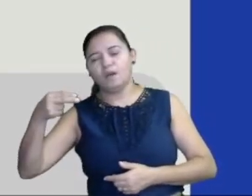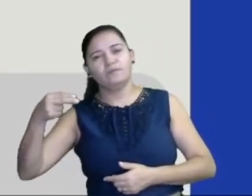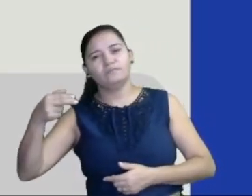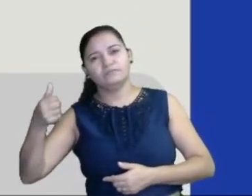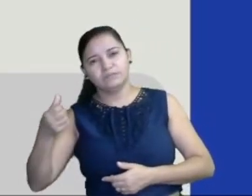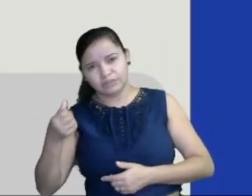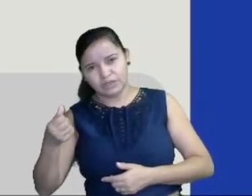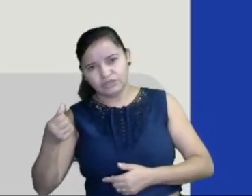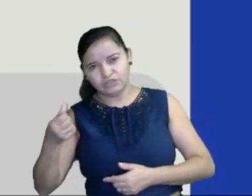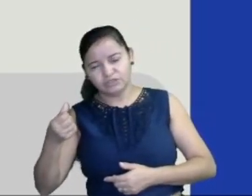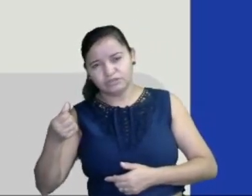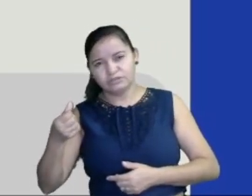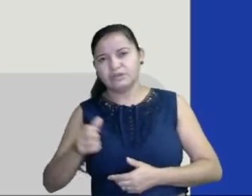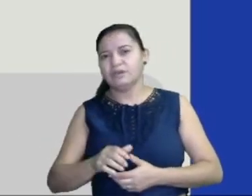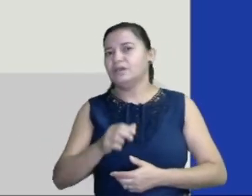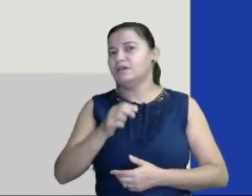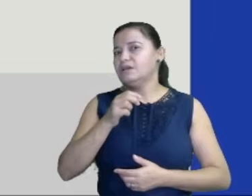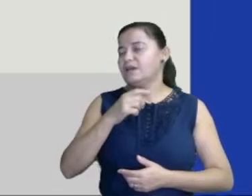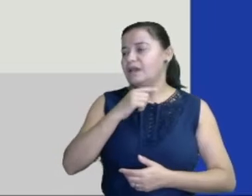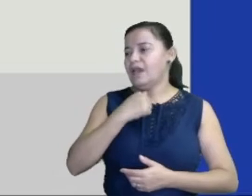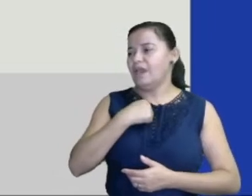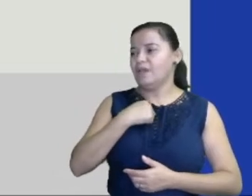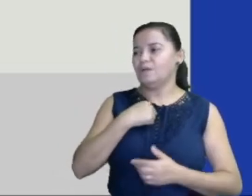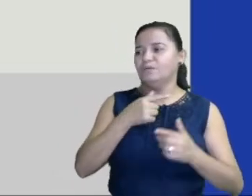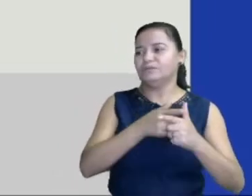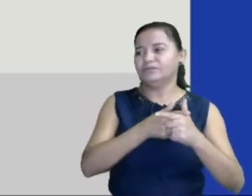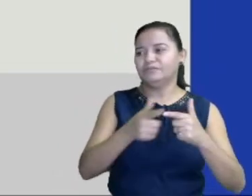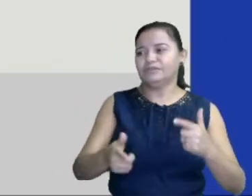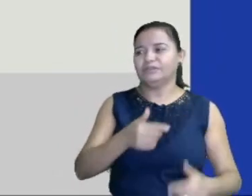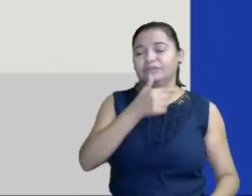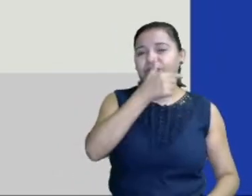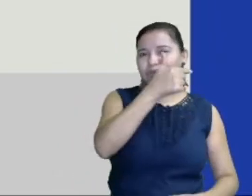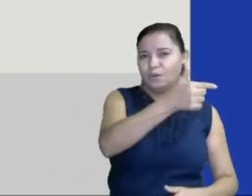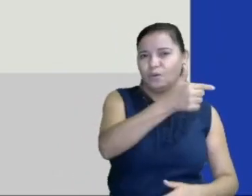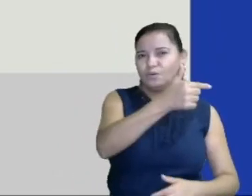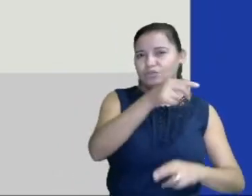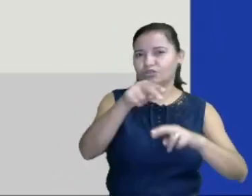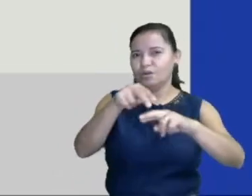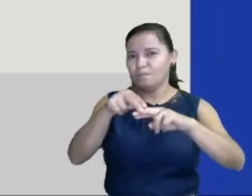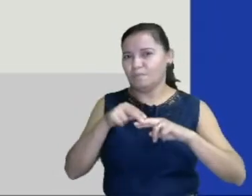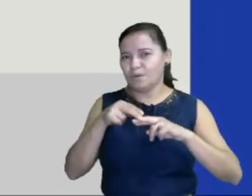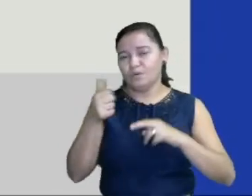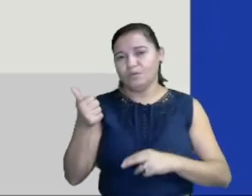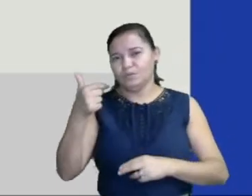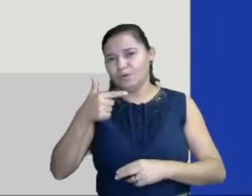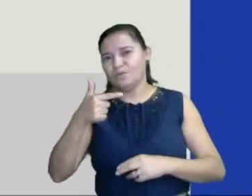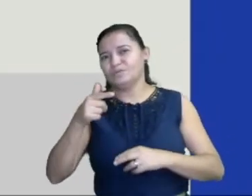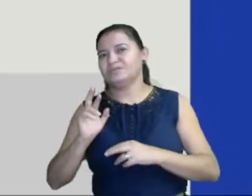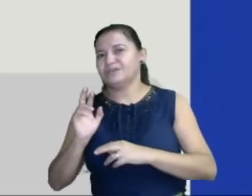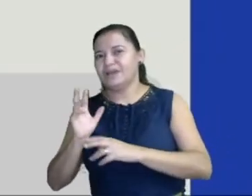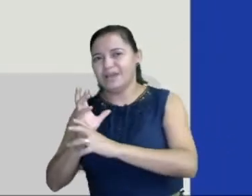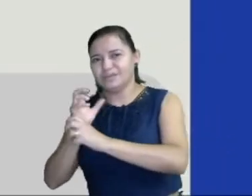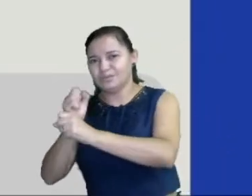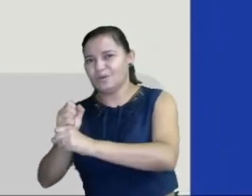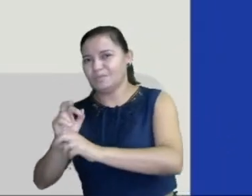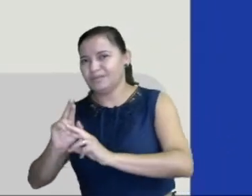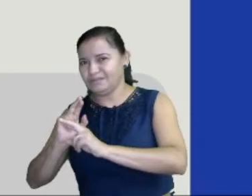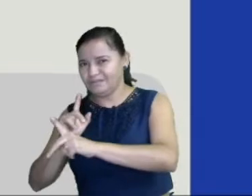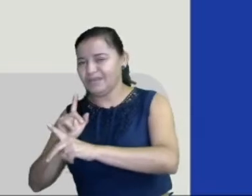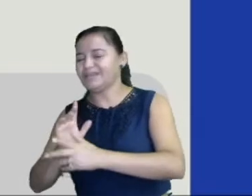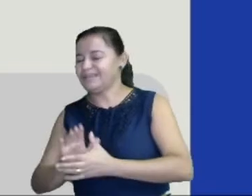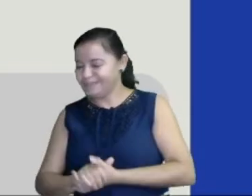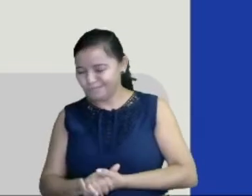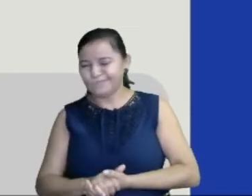por 12 já vai dar diferente né a gente vai encontrar aí uma ideia de número decimal 2 dividido por